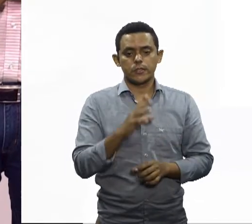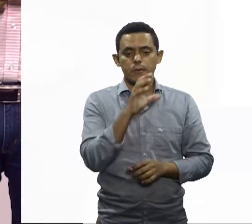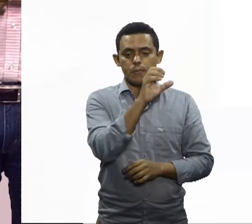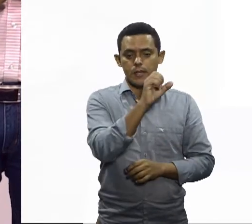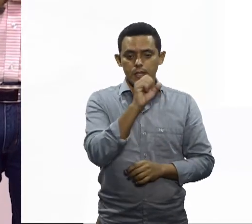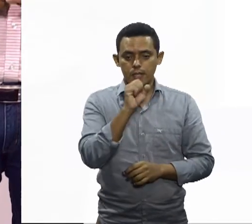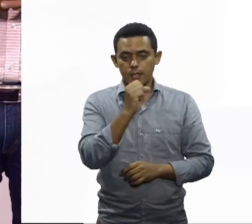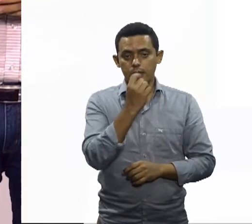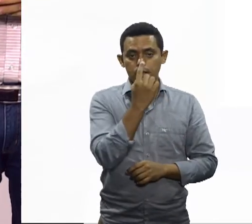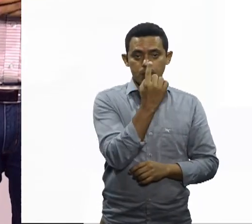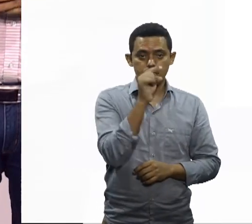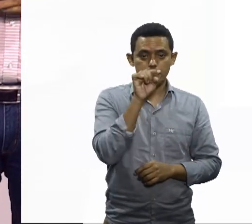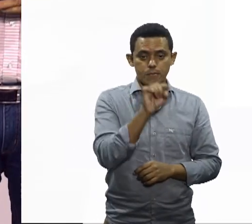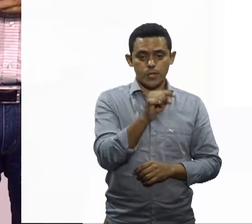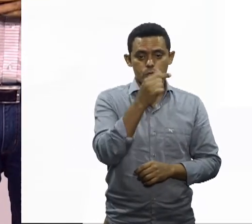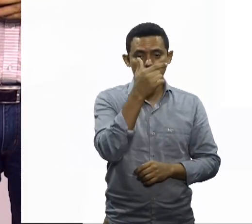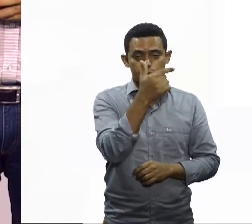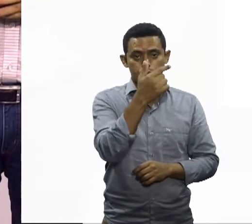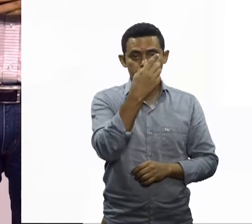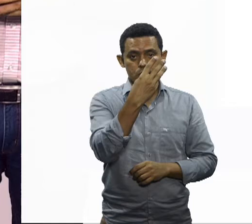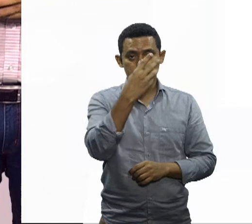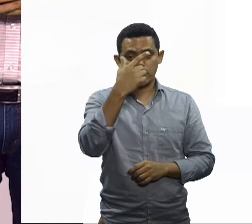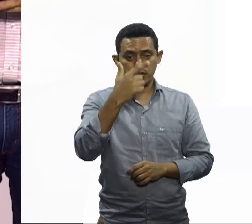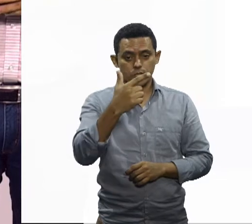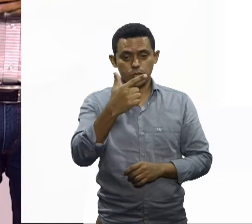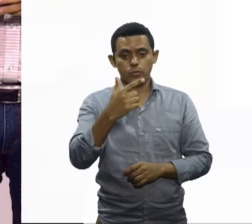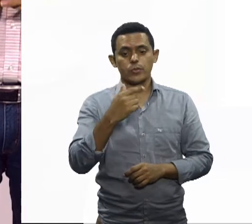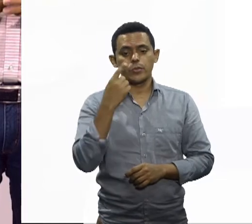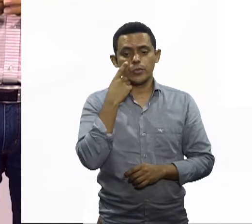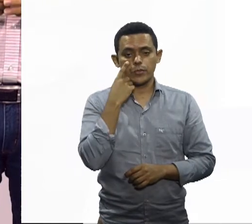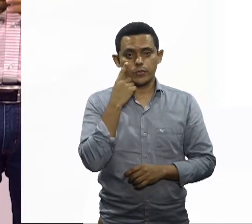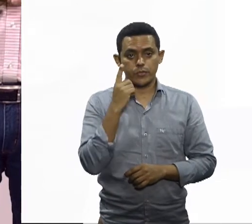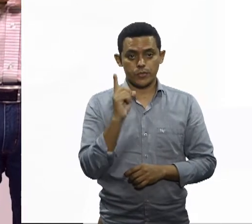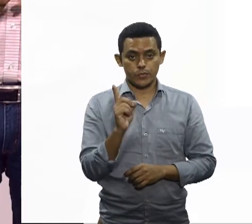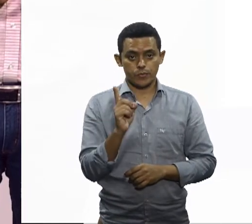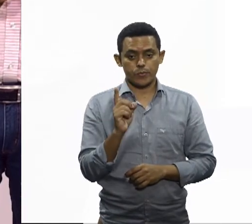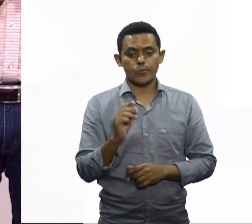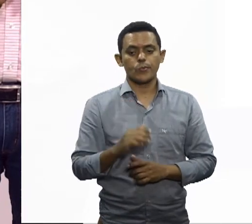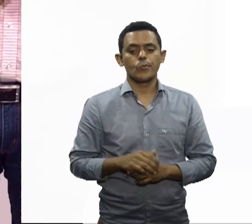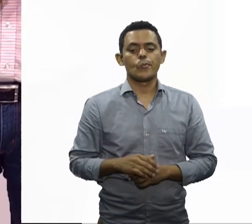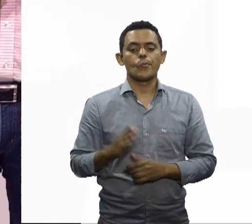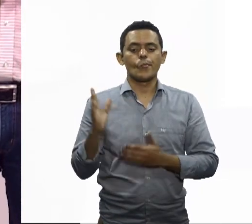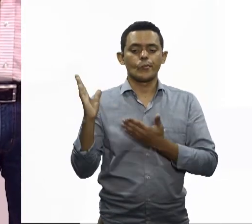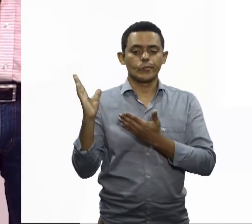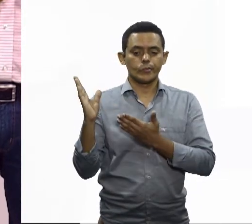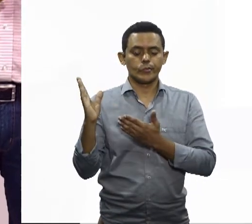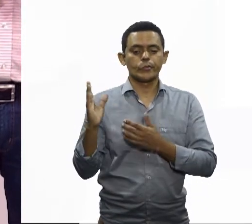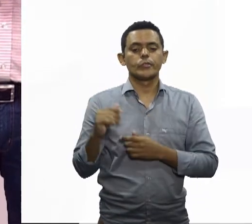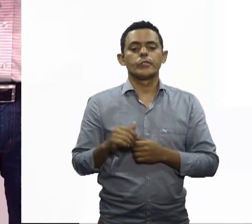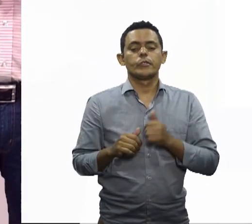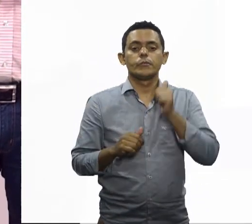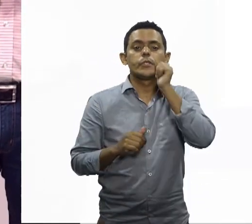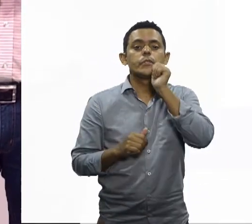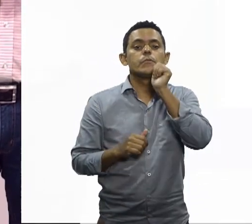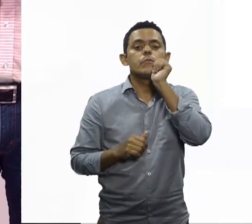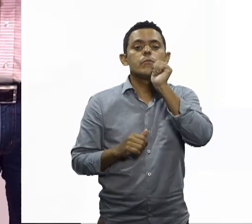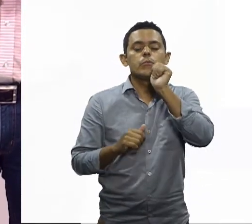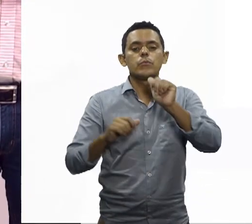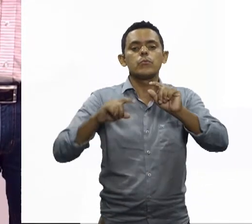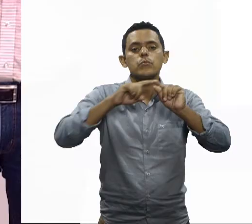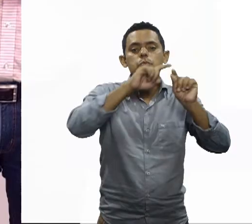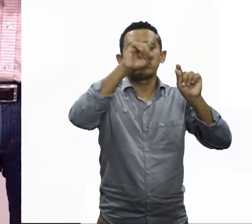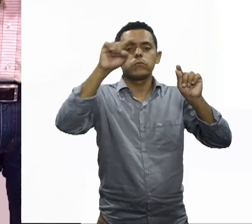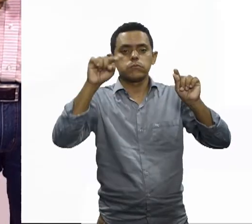distância percorrida pela menina foi de 1.232 metros. Então, porque ela deu 5 voltas. Então,